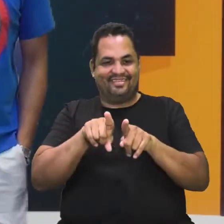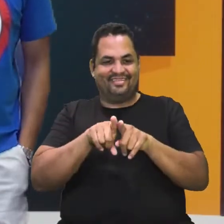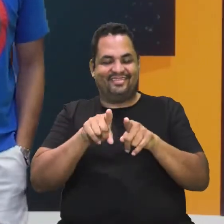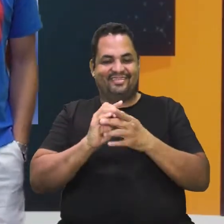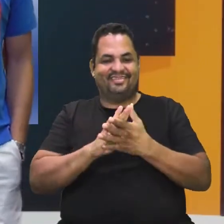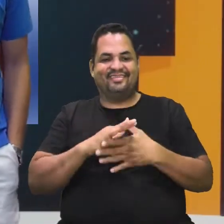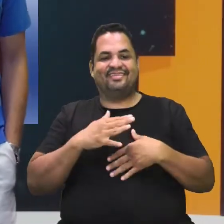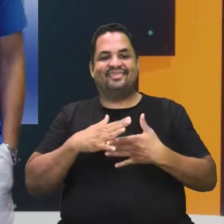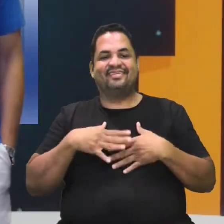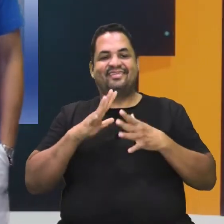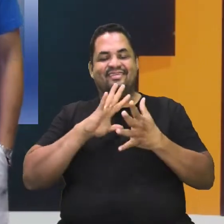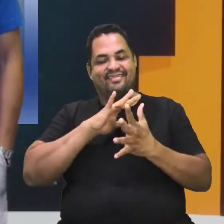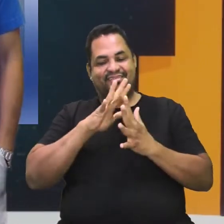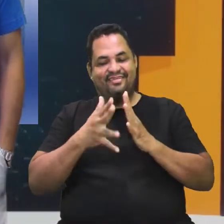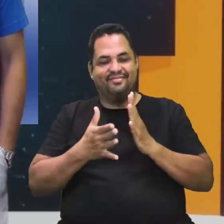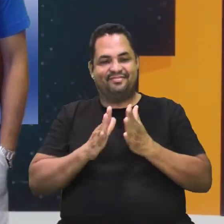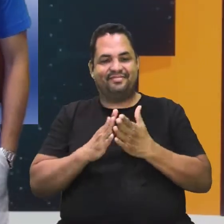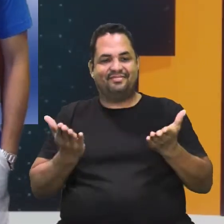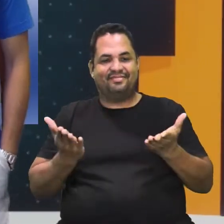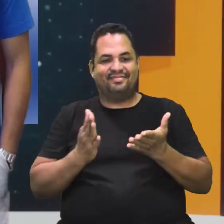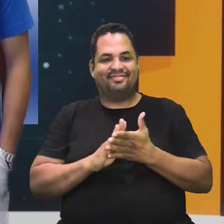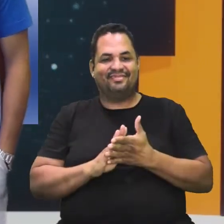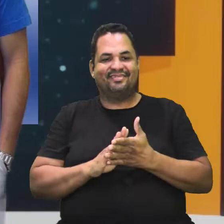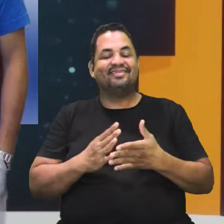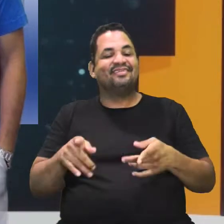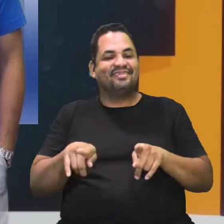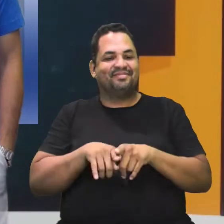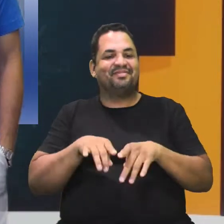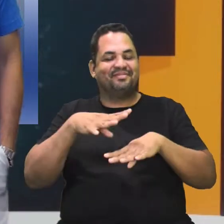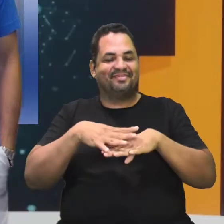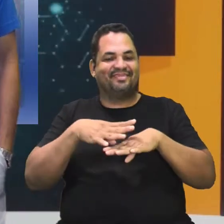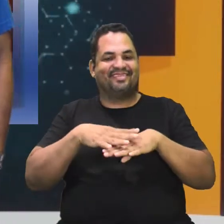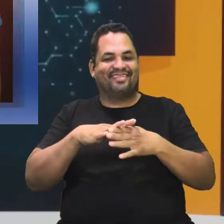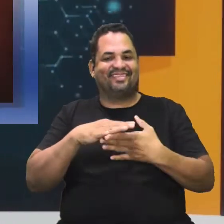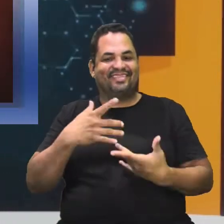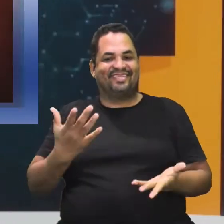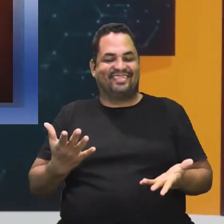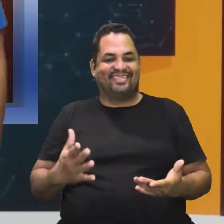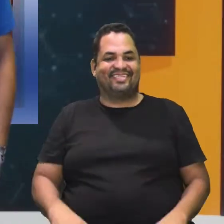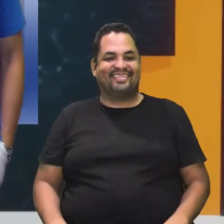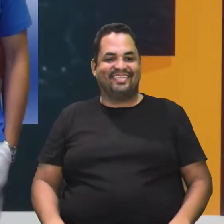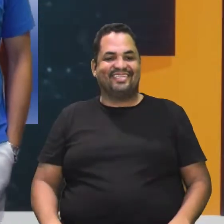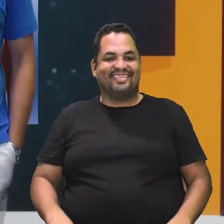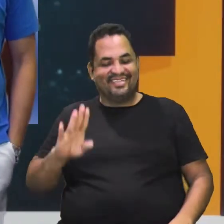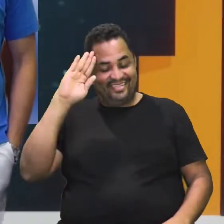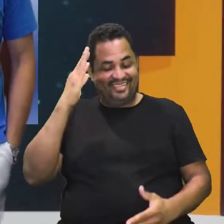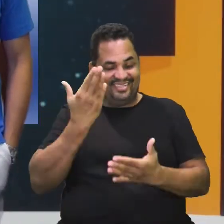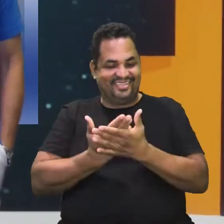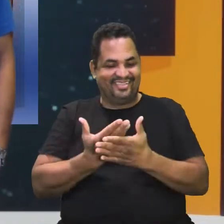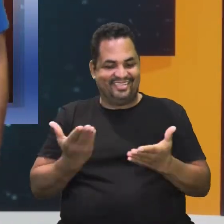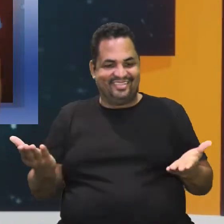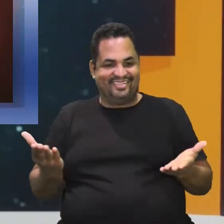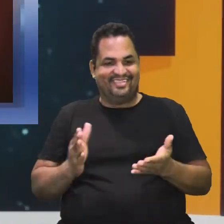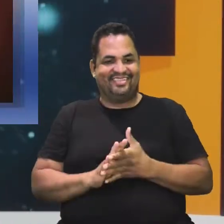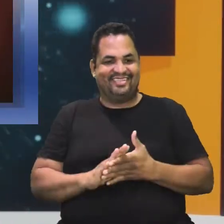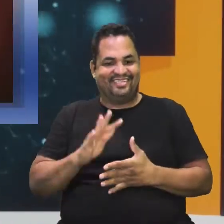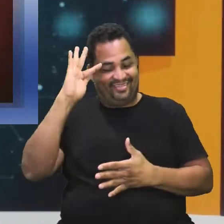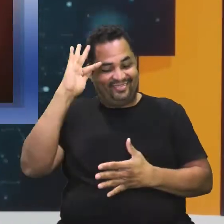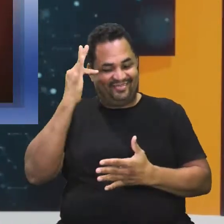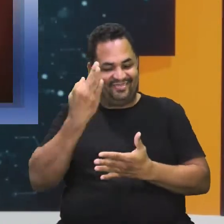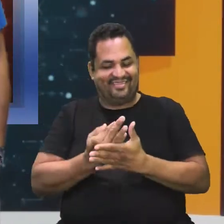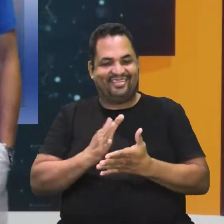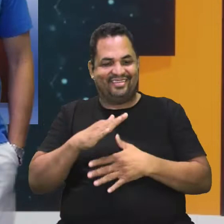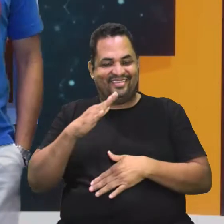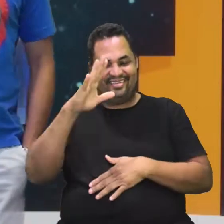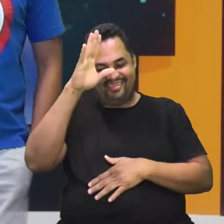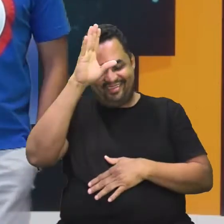a linguagem de sinais. Aqui, e ele, enquanto ele aprende matemática, eu acho, né? Pelo menos eu acredito nisso. Tenho fé de que